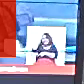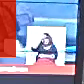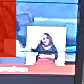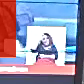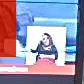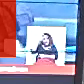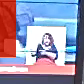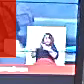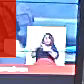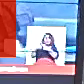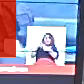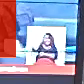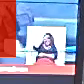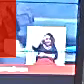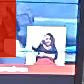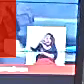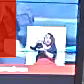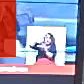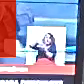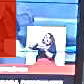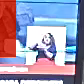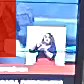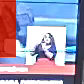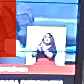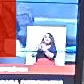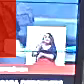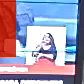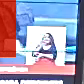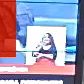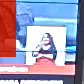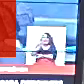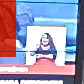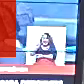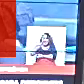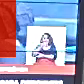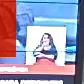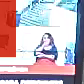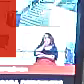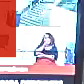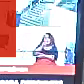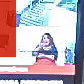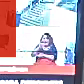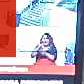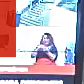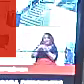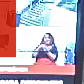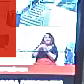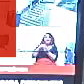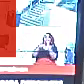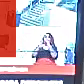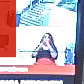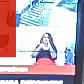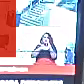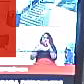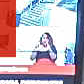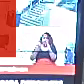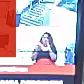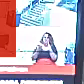órgãos, CRAS, UAI e PSFs, são a parte social